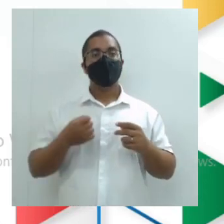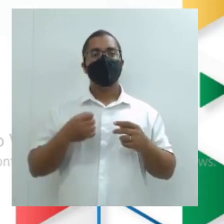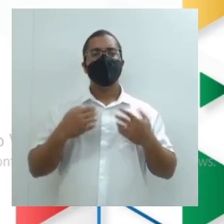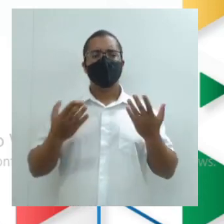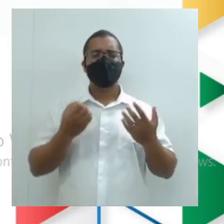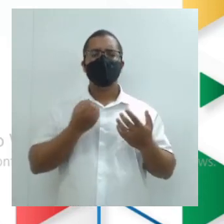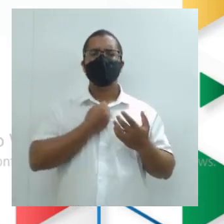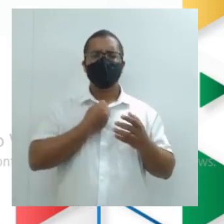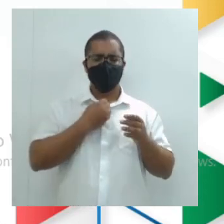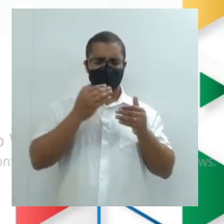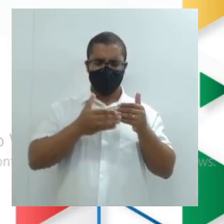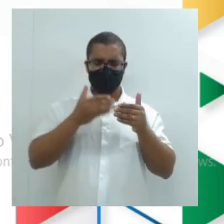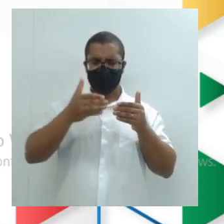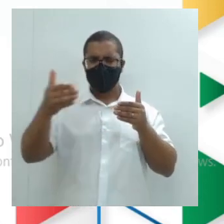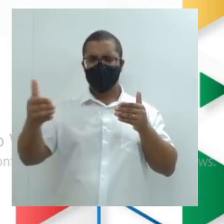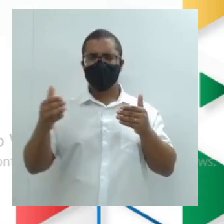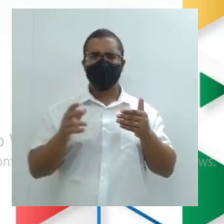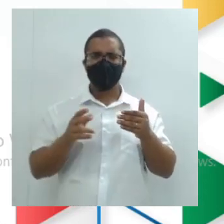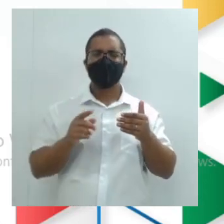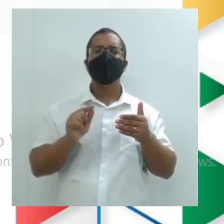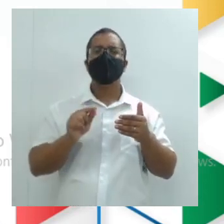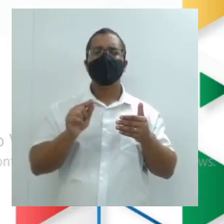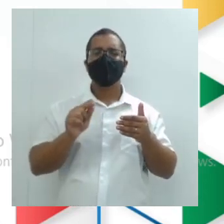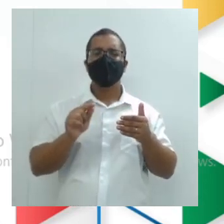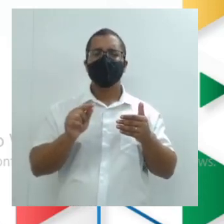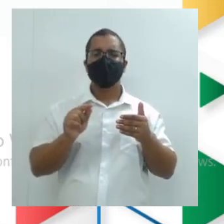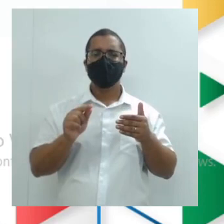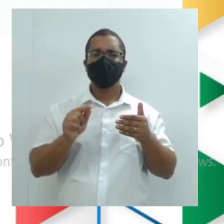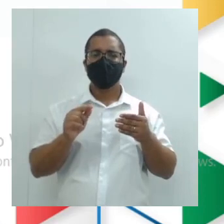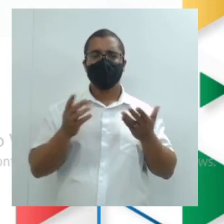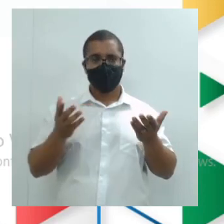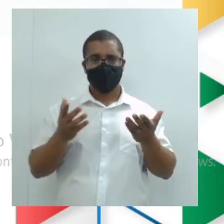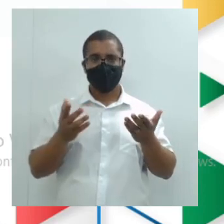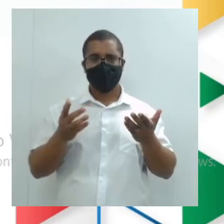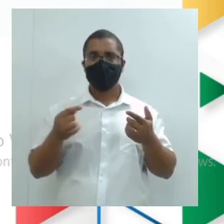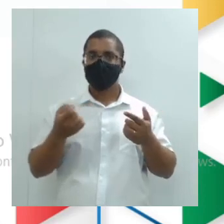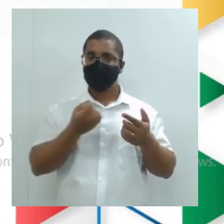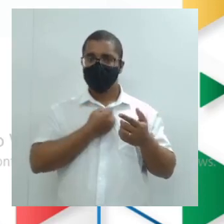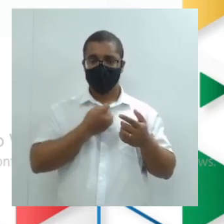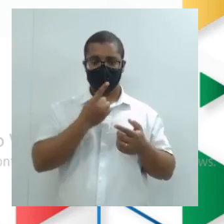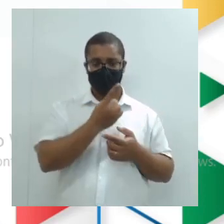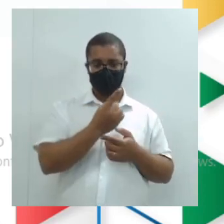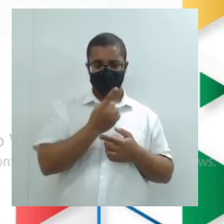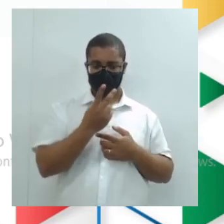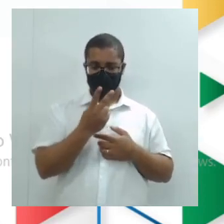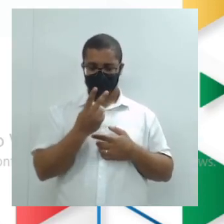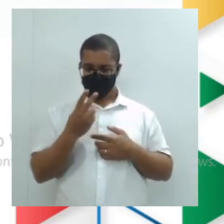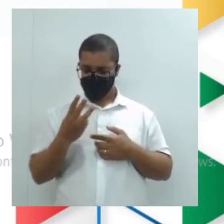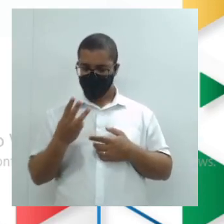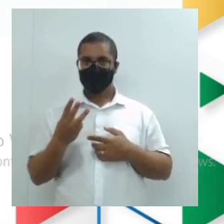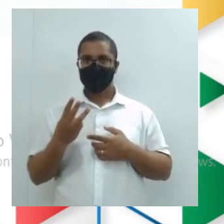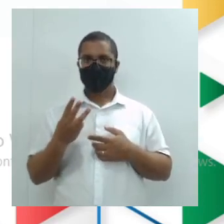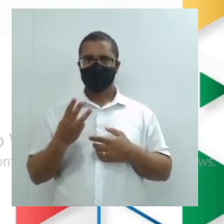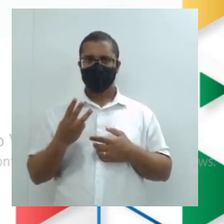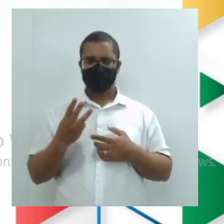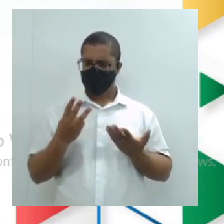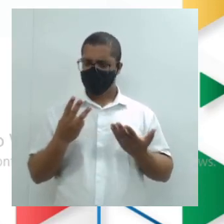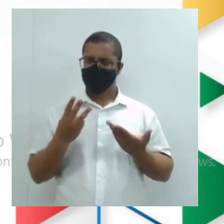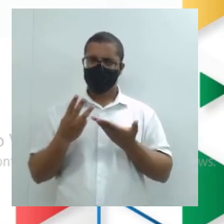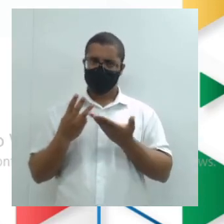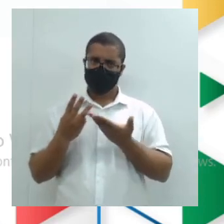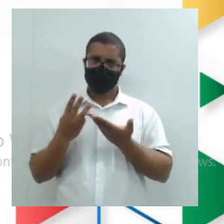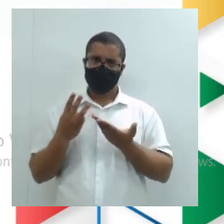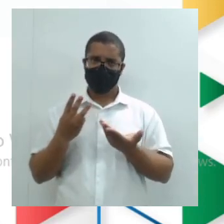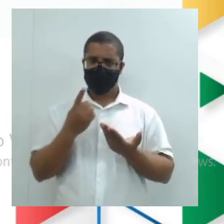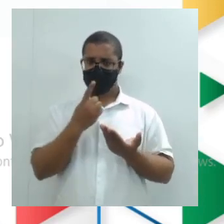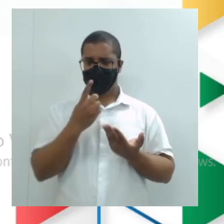que são números consecutivos, professor? Números consecutivos. 1, 2, 3. 3 números consecutivos.